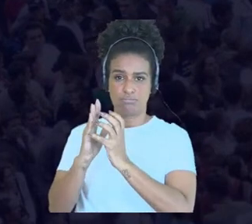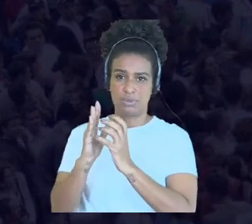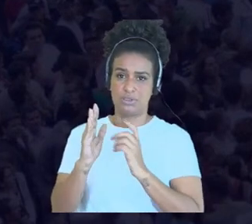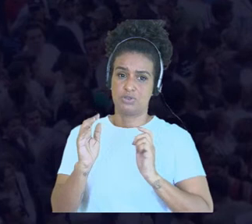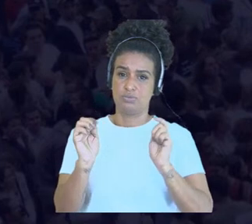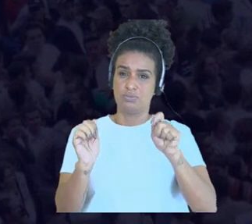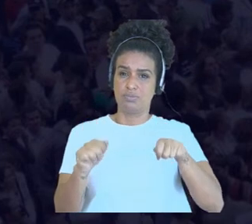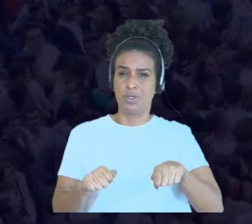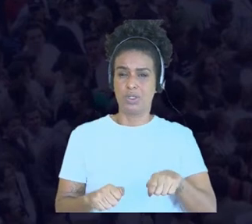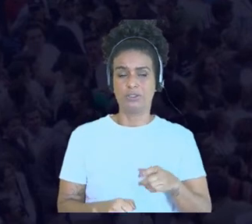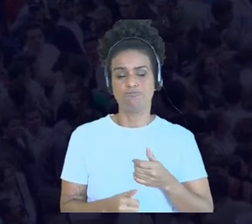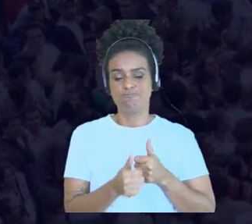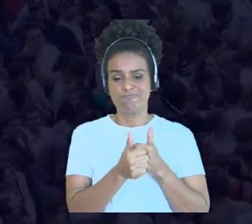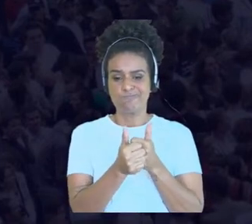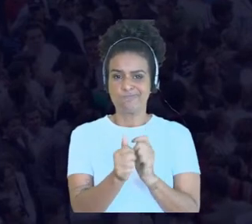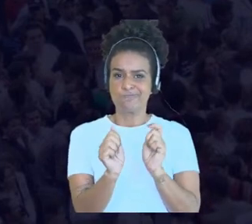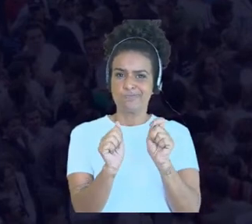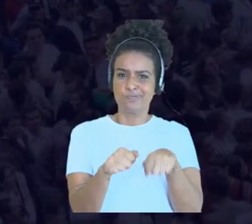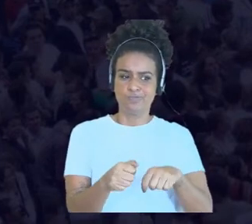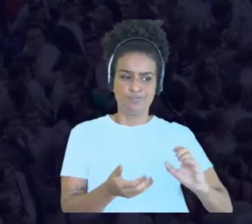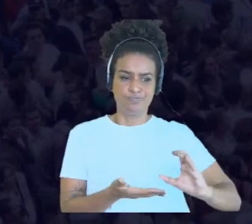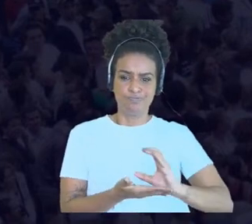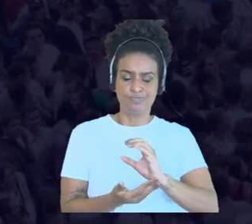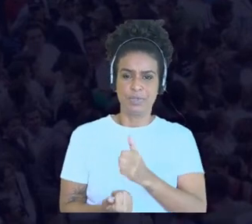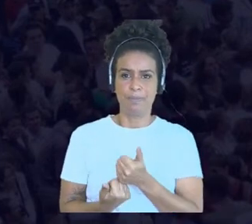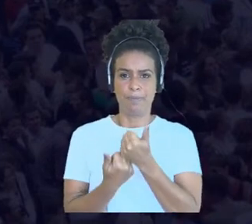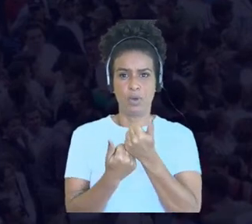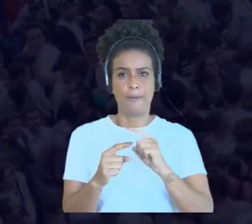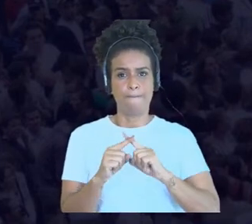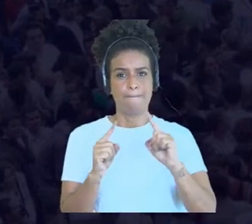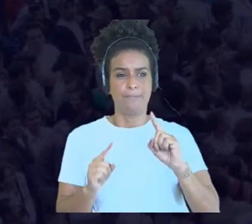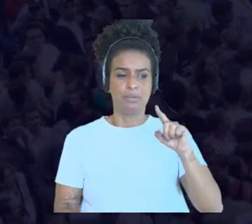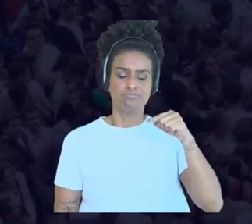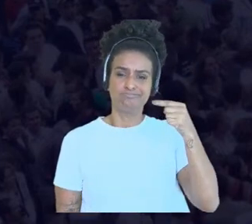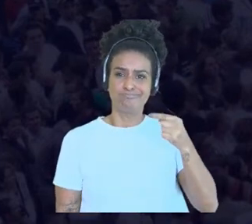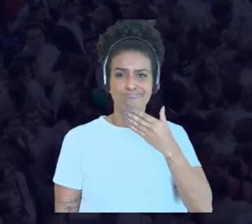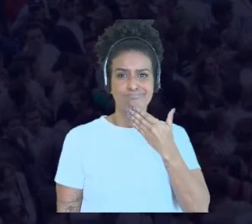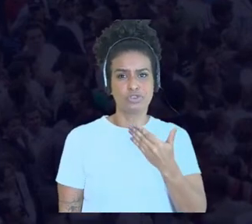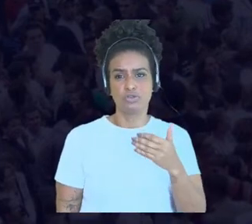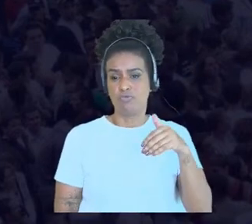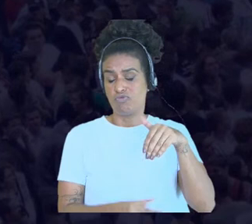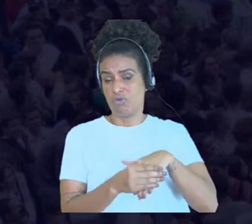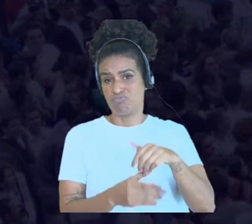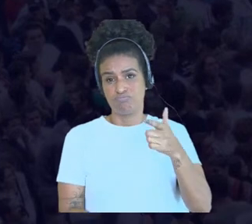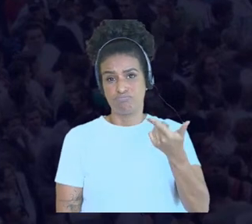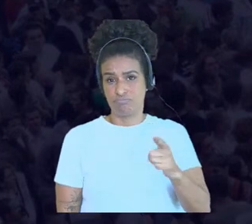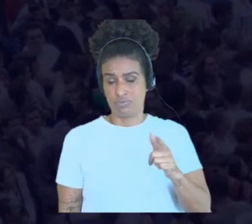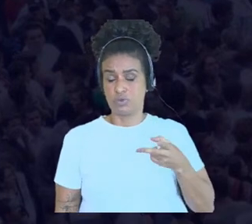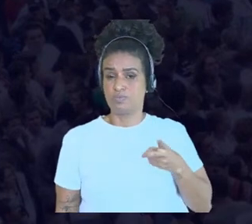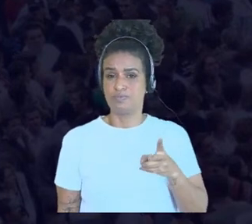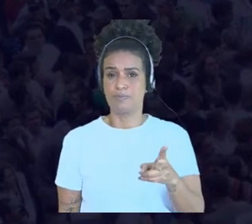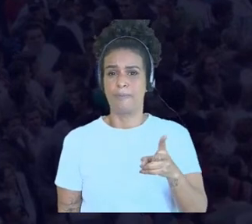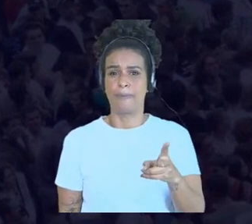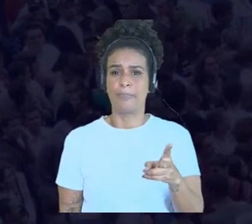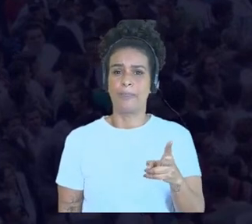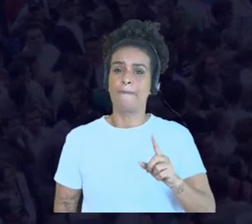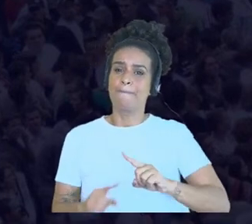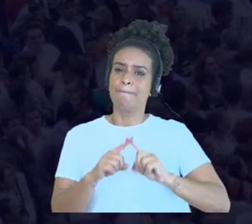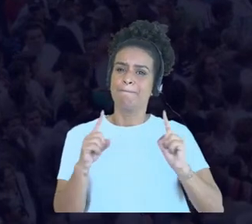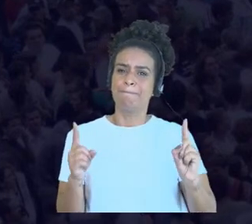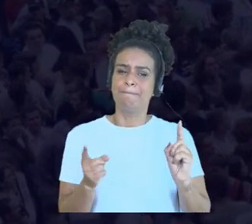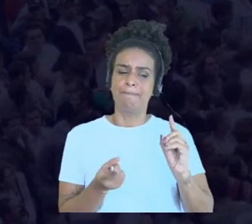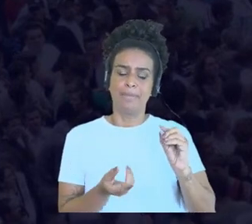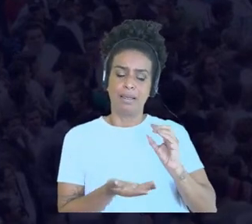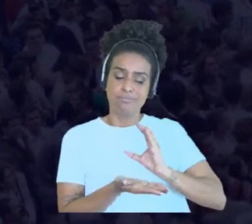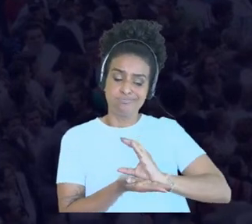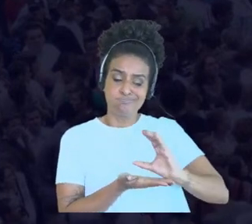siga podendo receber recursos. Os demais não tiveram nenhum voto e seguem existindo, porém, sem